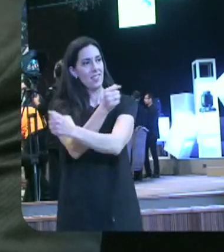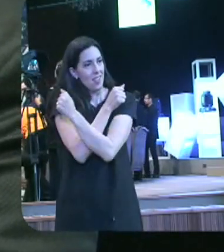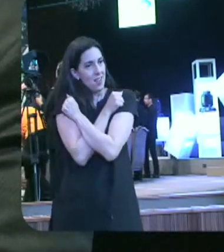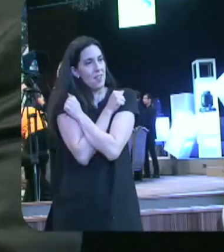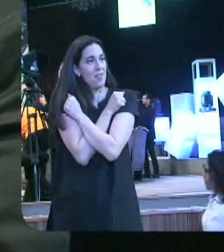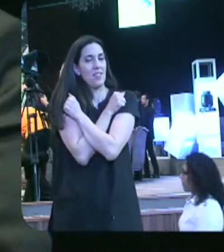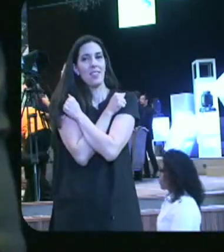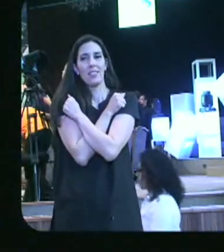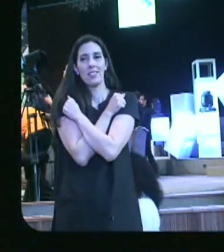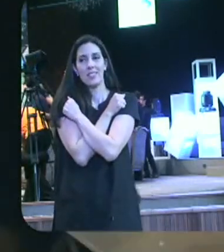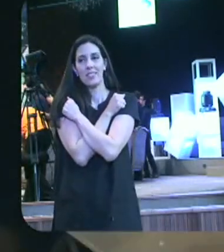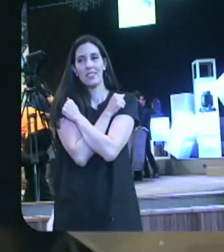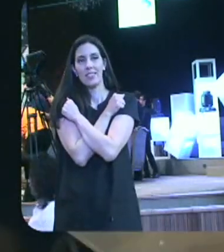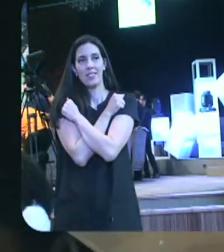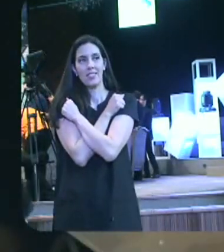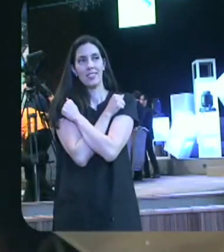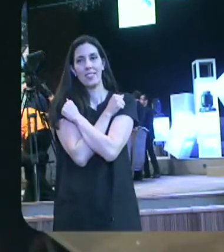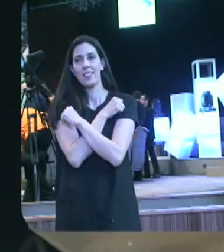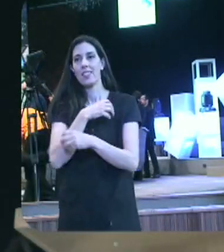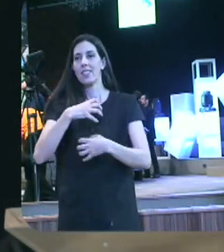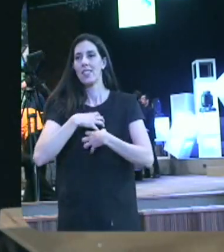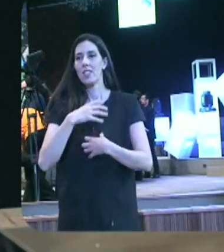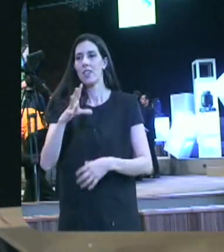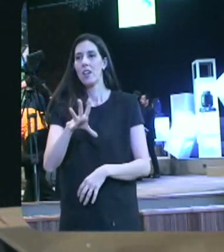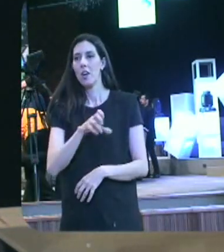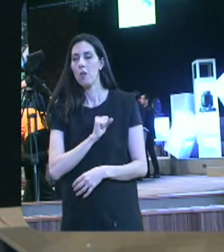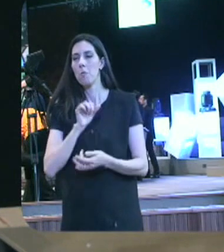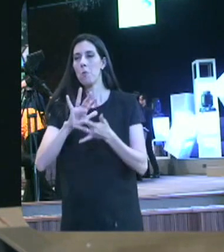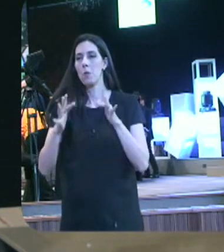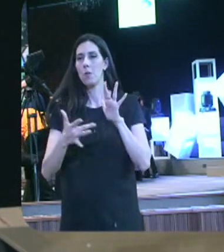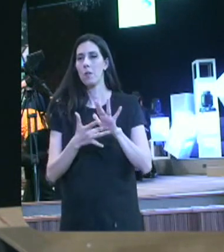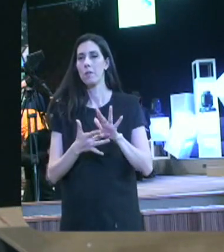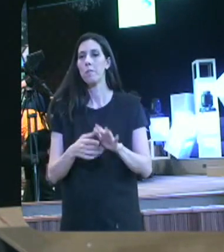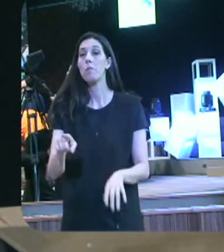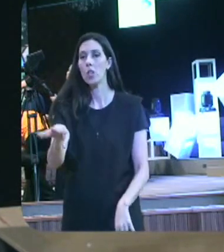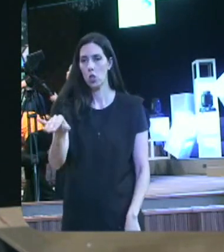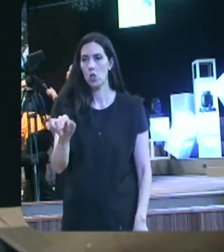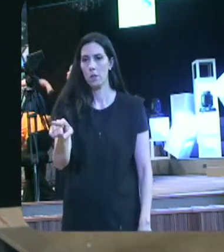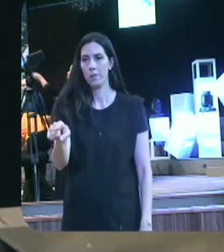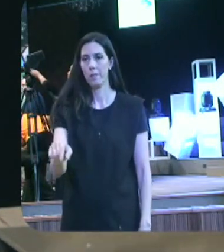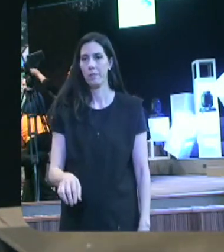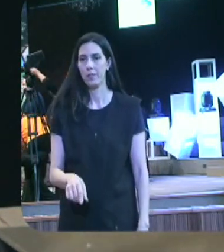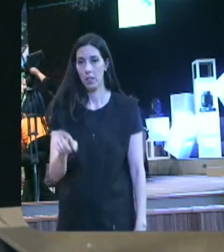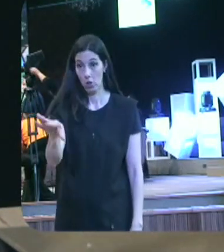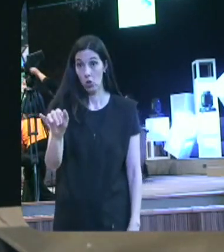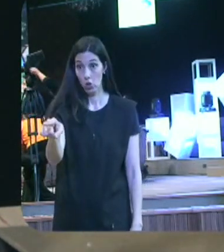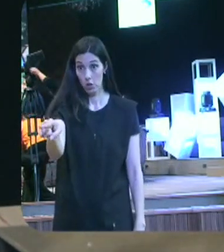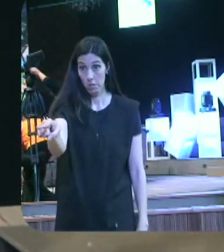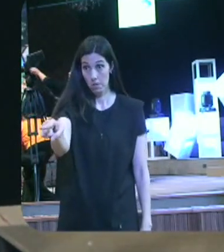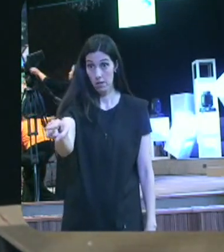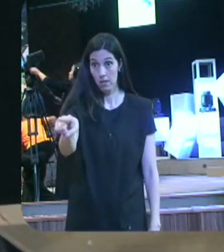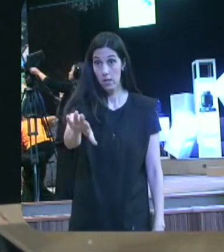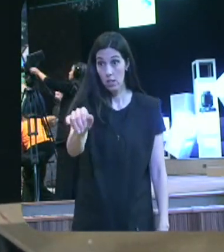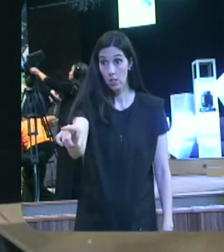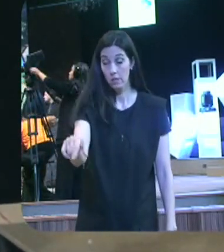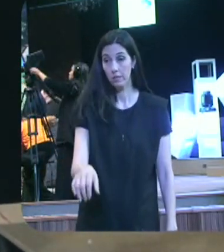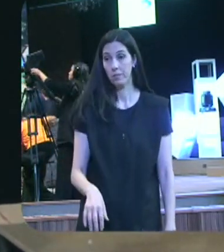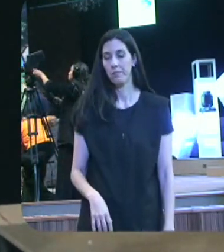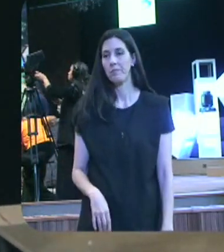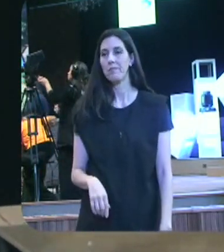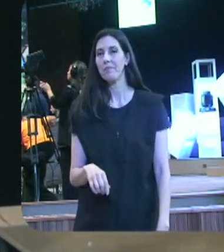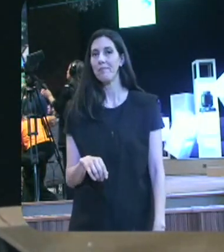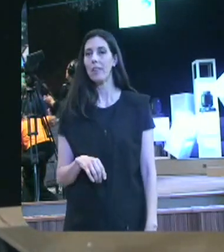gente. Sentir o amor de Jesus na nossa alma. Quero dizer para você, não